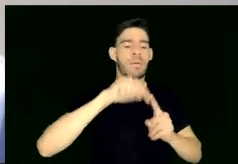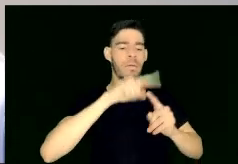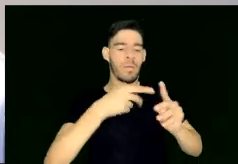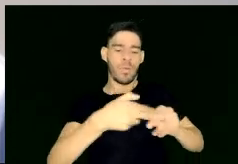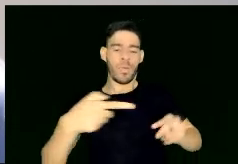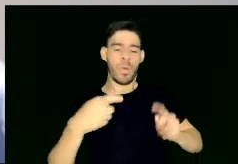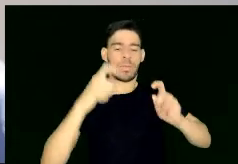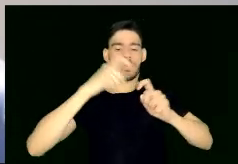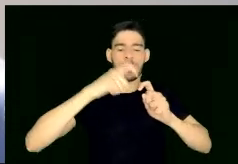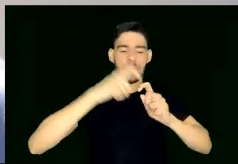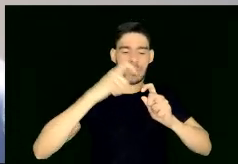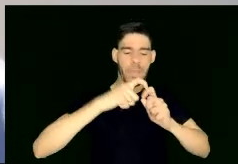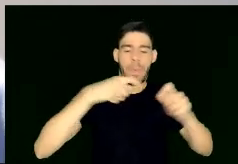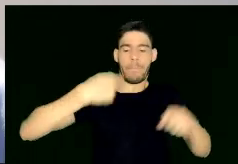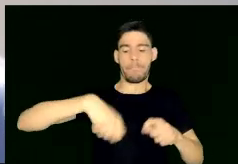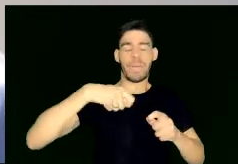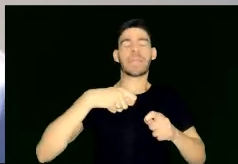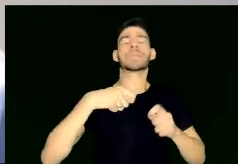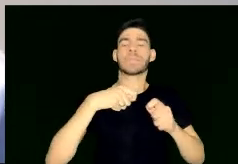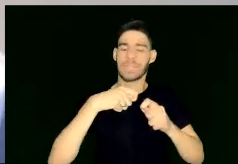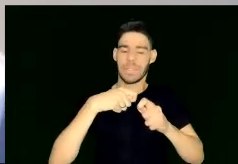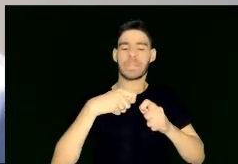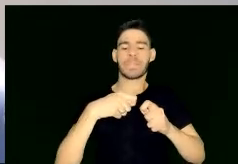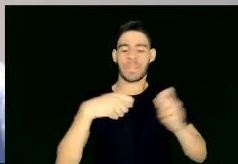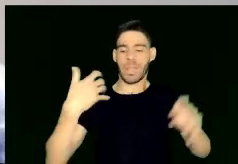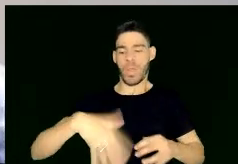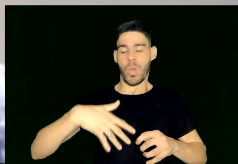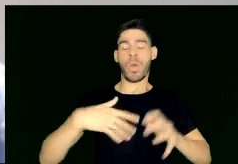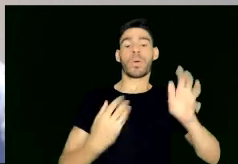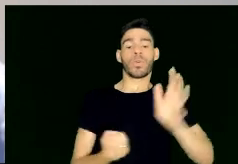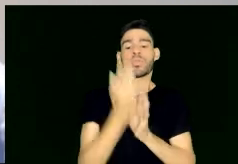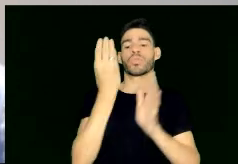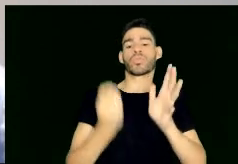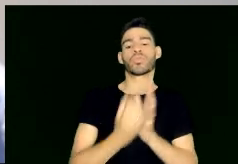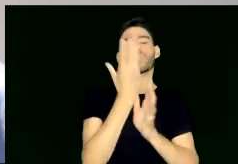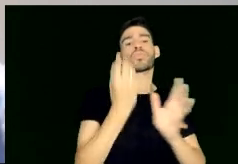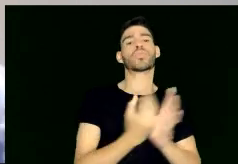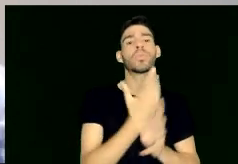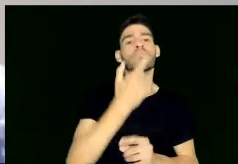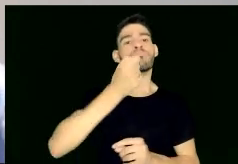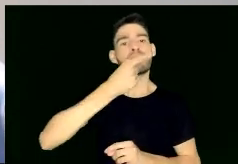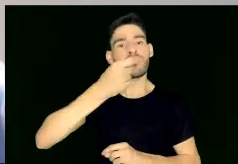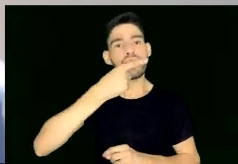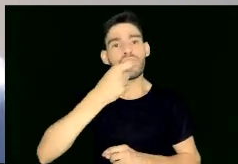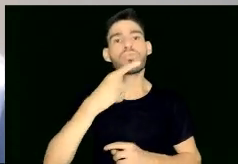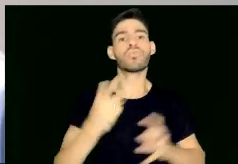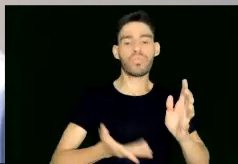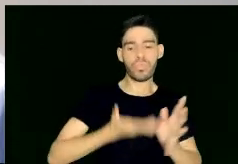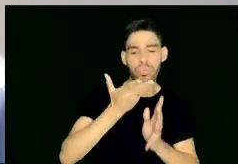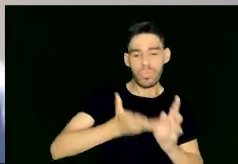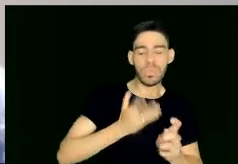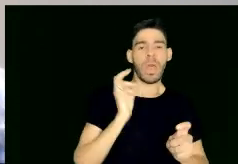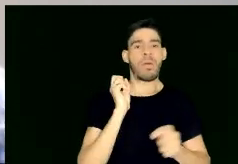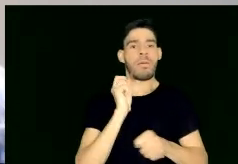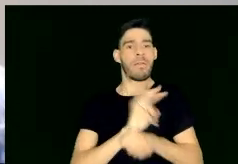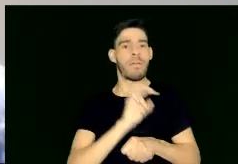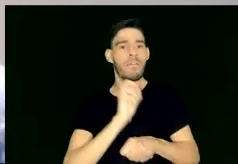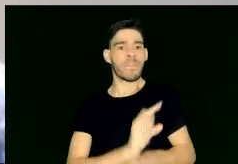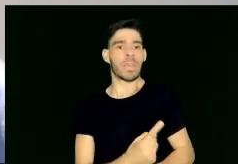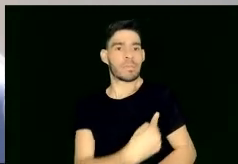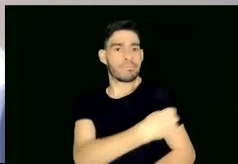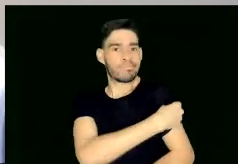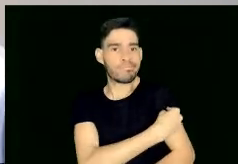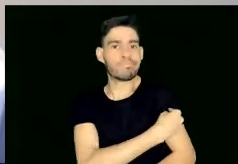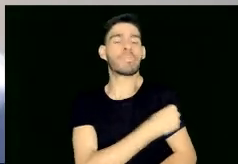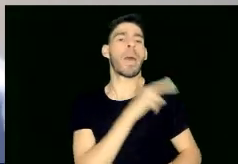de equipamentos médicos. Há uma necessidade enorme de surgimento de medicamentos que tratem este